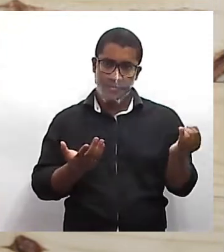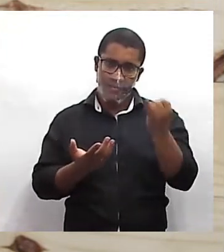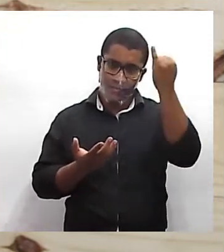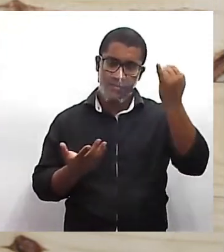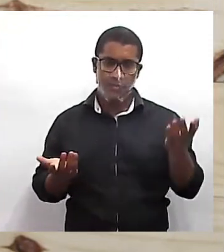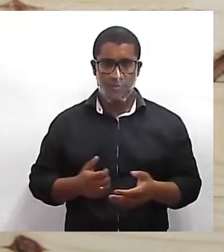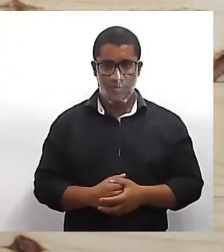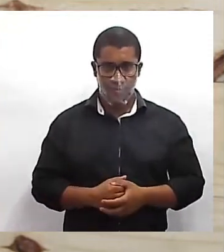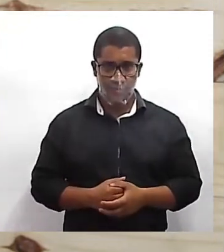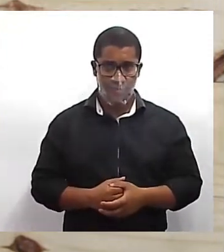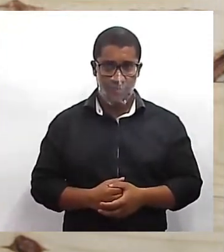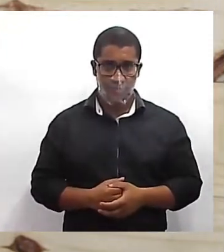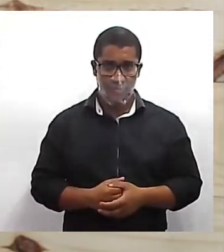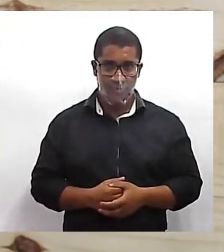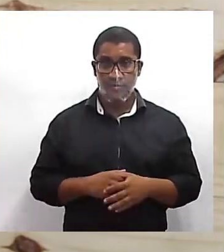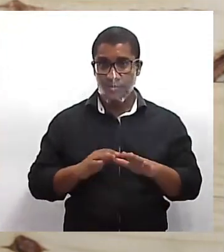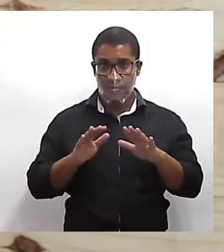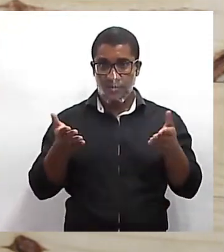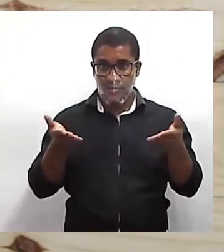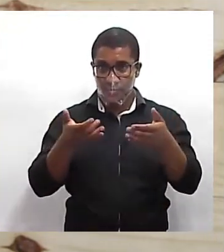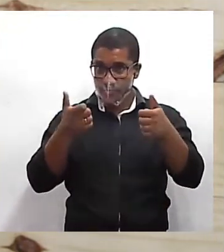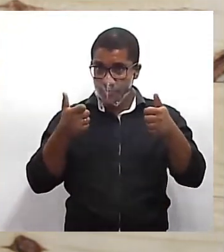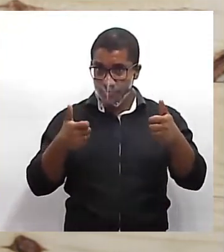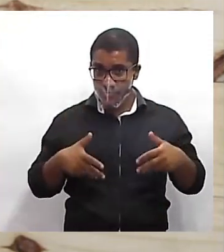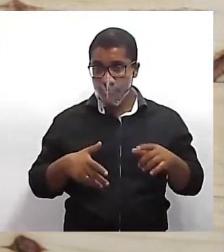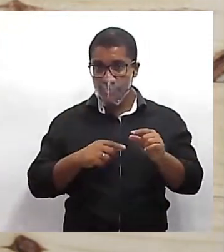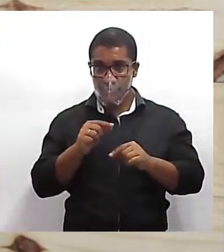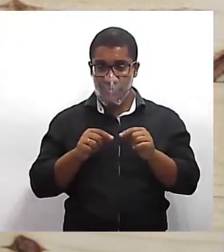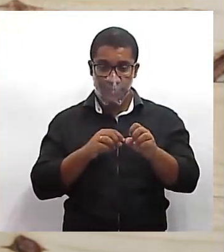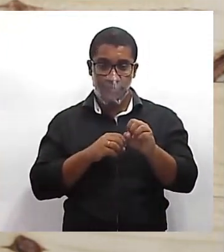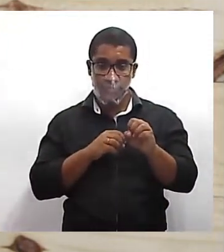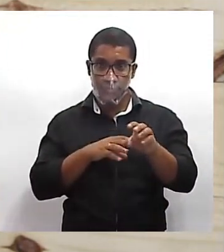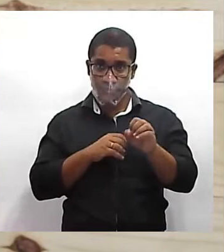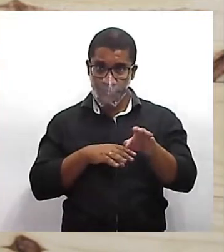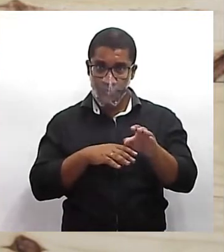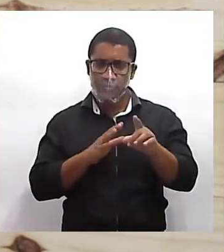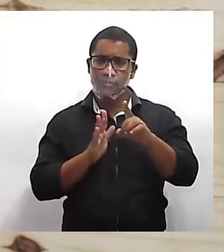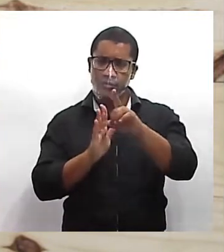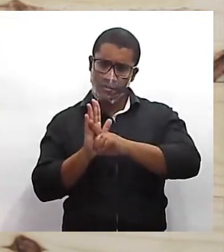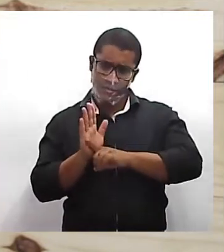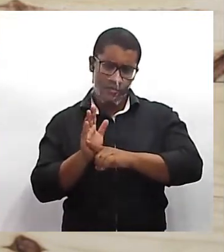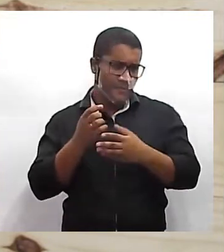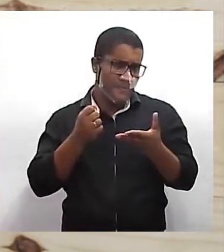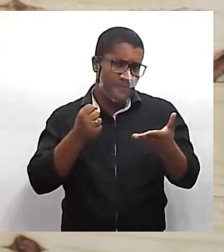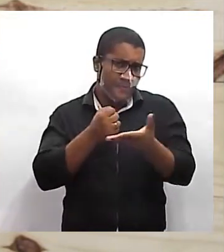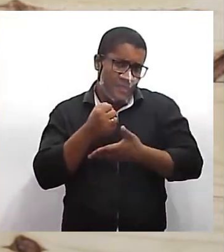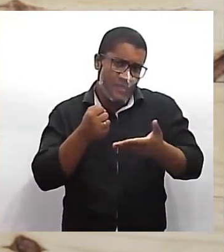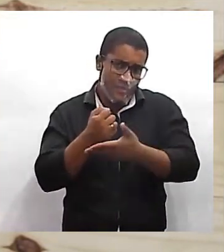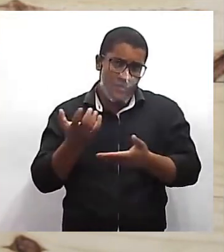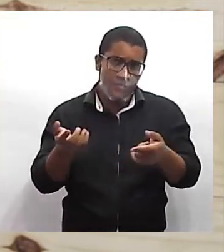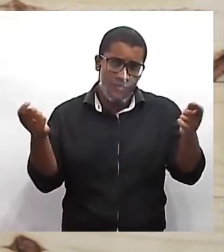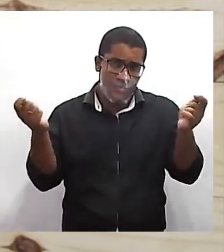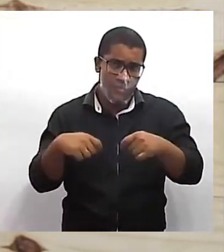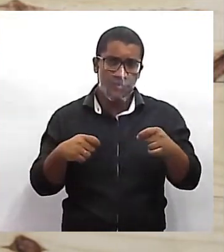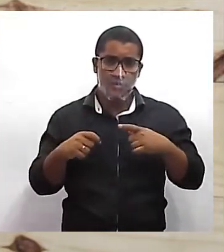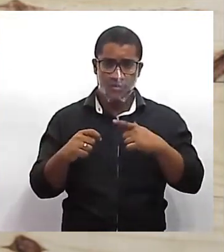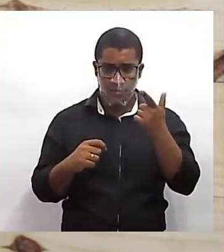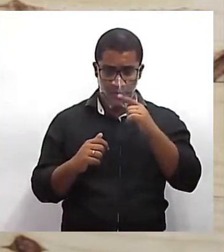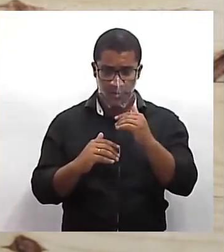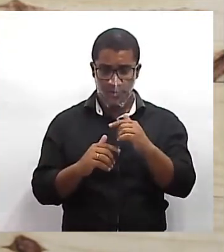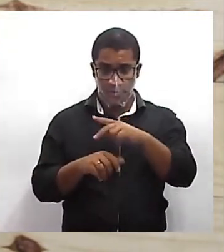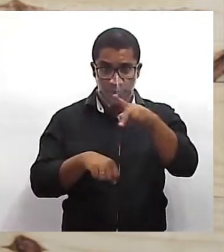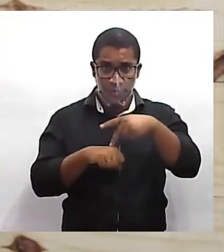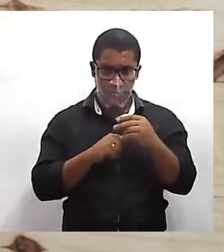enfim. E eu gostaria de dizer que a educação é um direito fundamental que ajuda não só no desenvolvimento de um